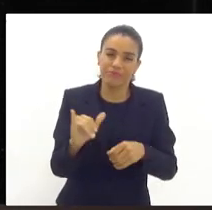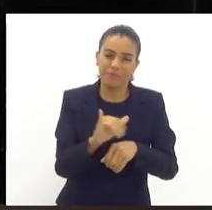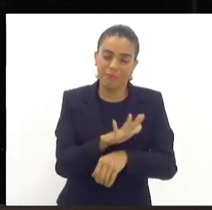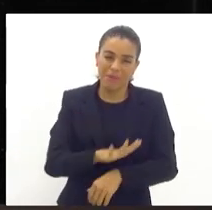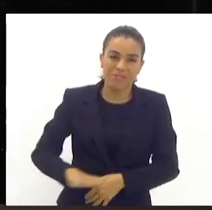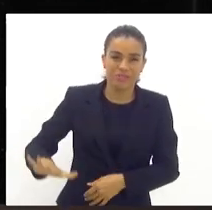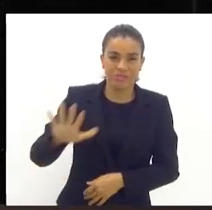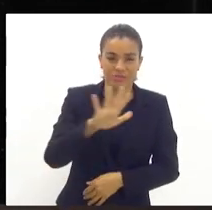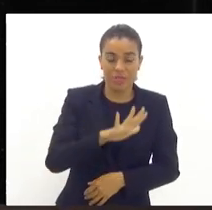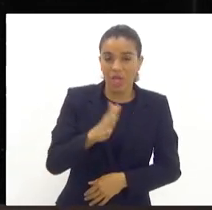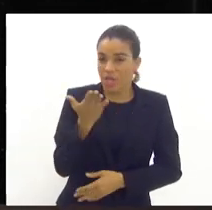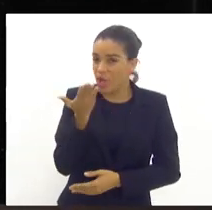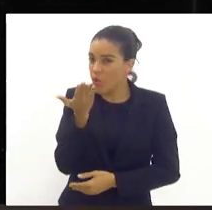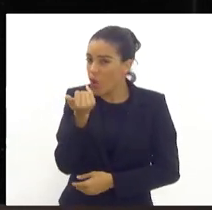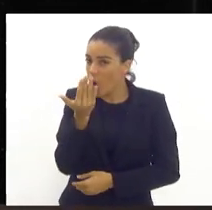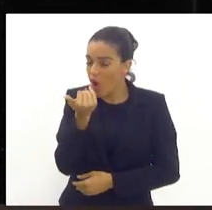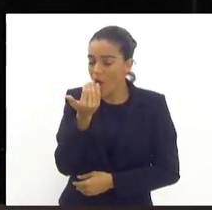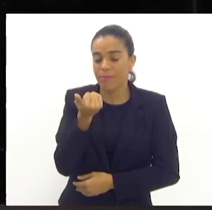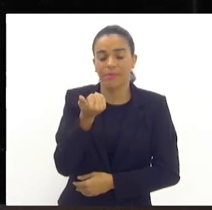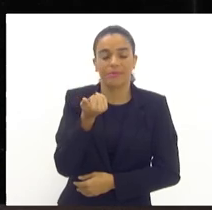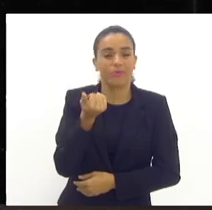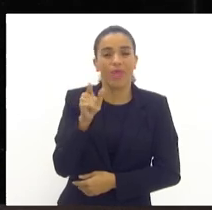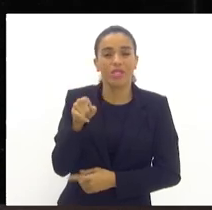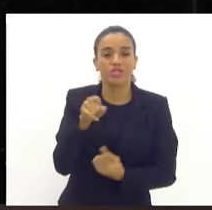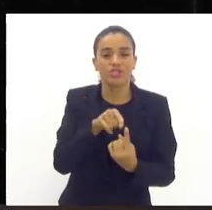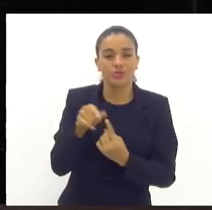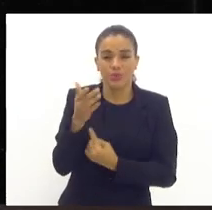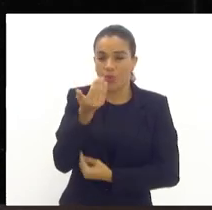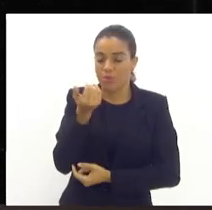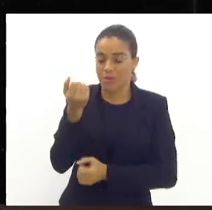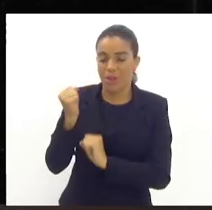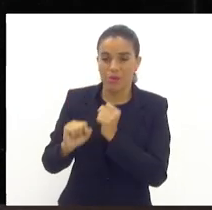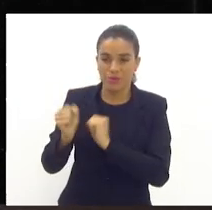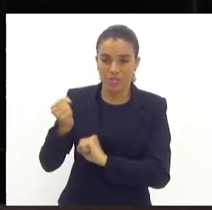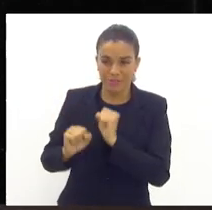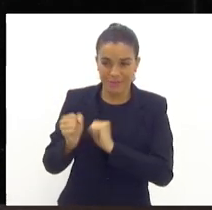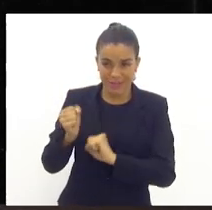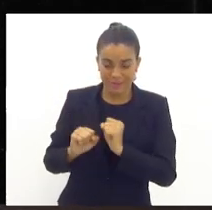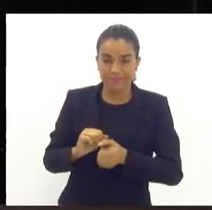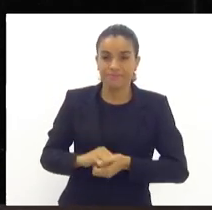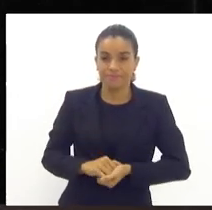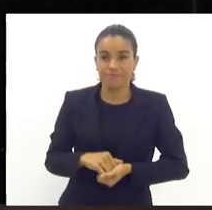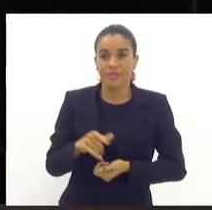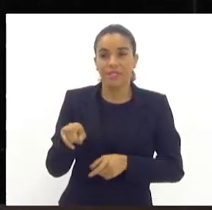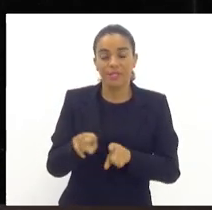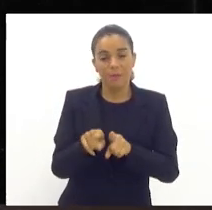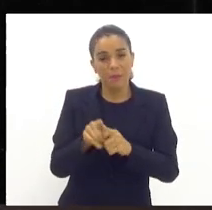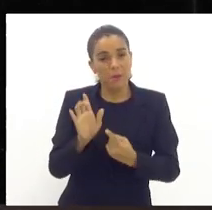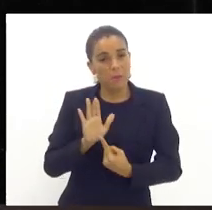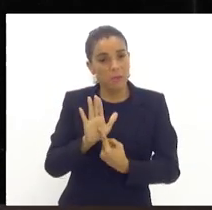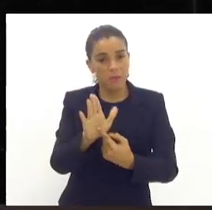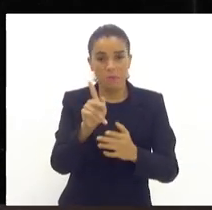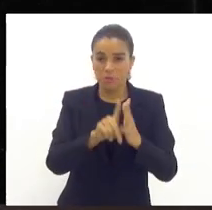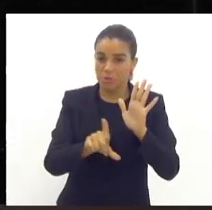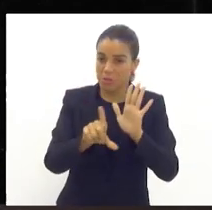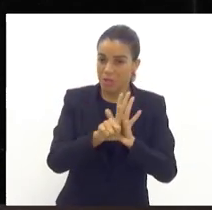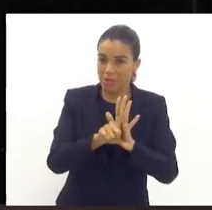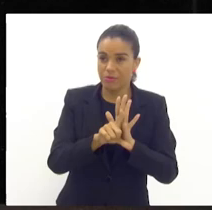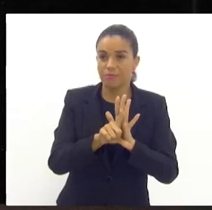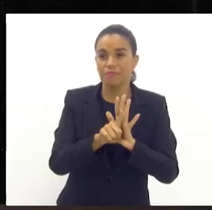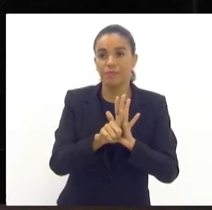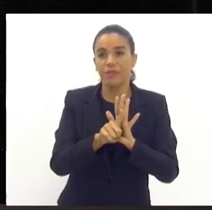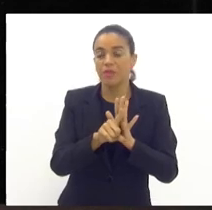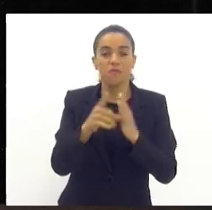esses alimentos nas cantinas das escolas particulares. Mas gostaria de ressaltar que eu apresentei o projeto de lei, que foi rejeitado